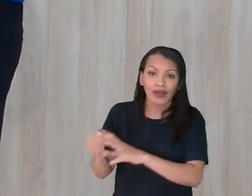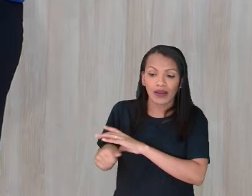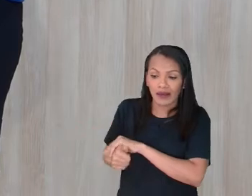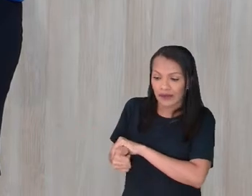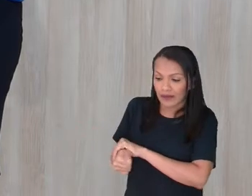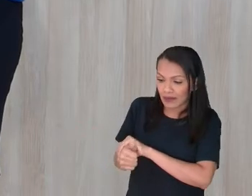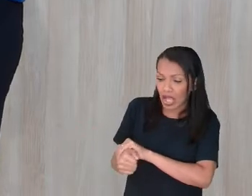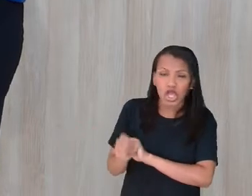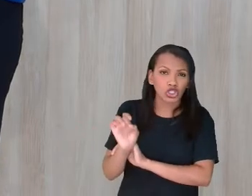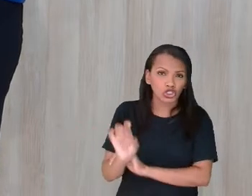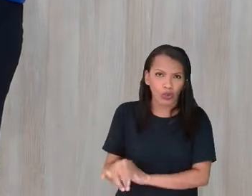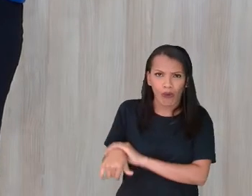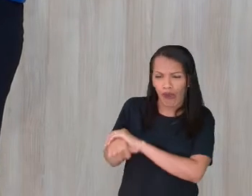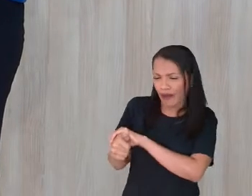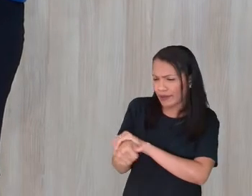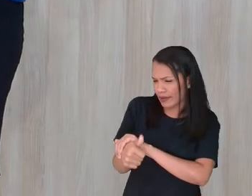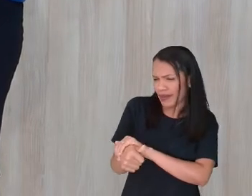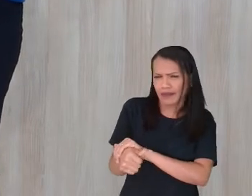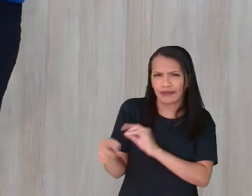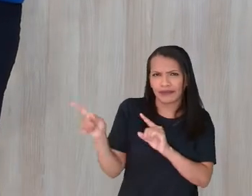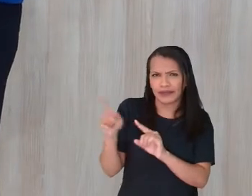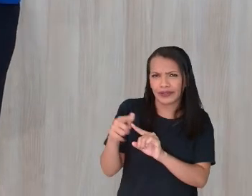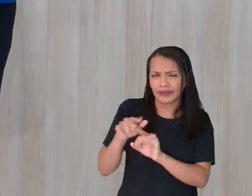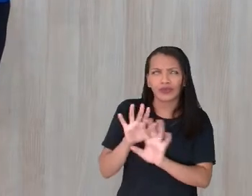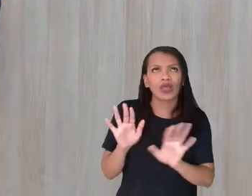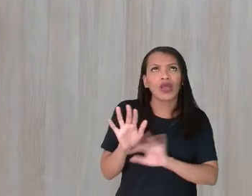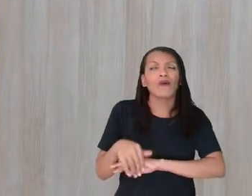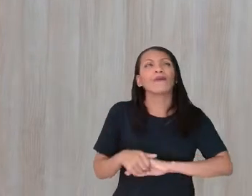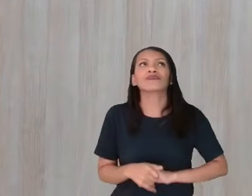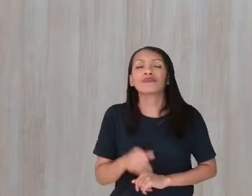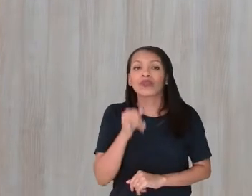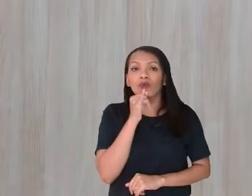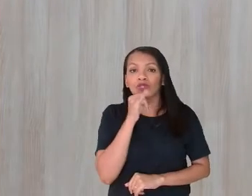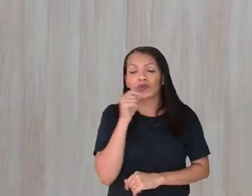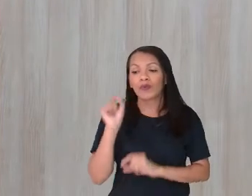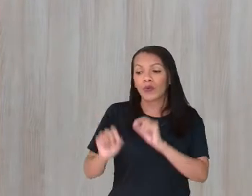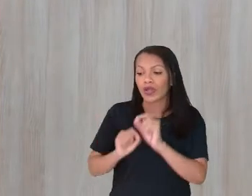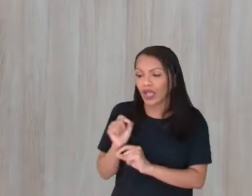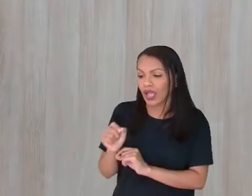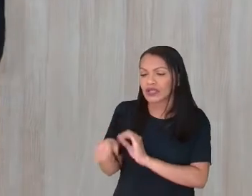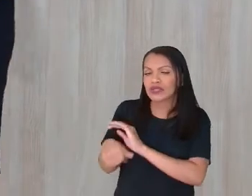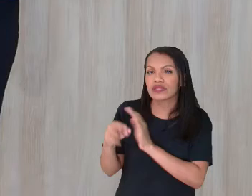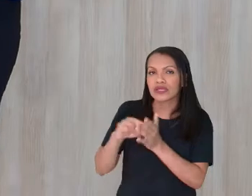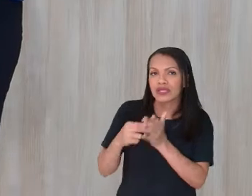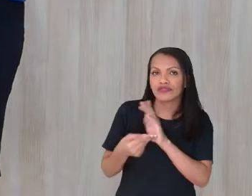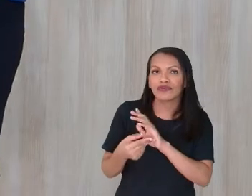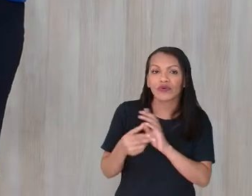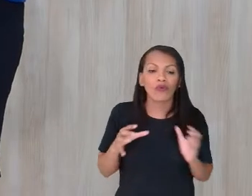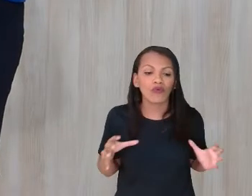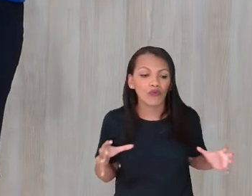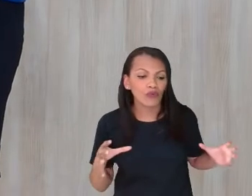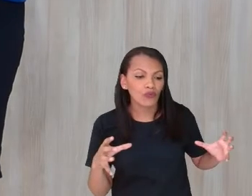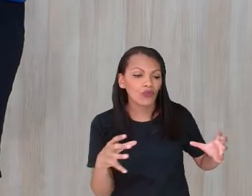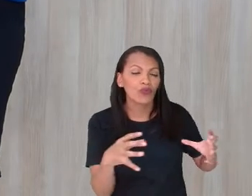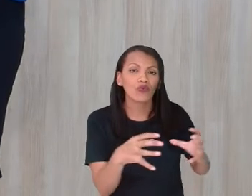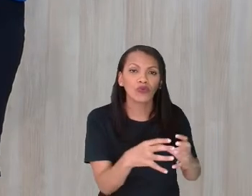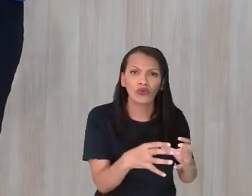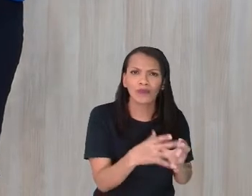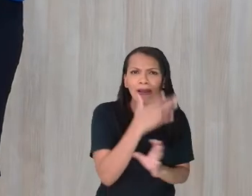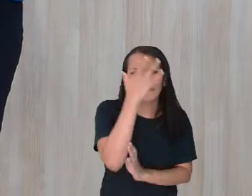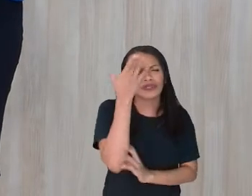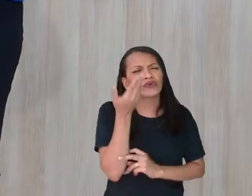não é só a tartaruga, é um tipo, ela é um símbolo que representa coletivamente aquelas